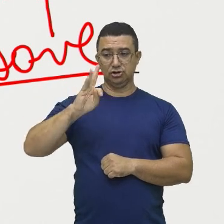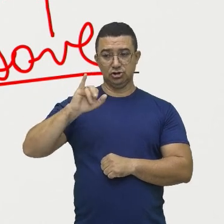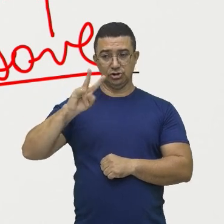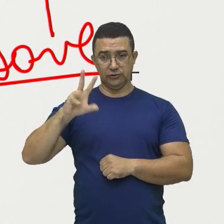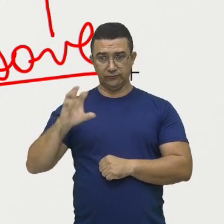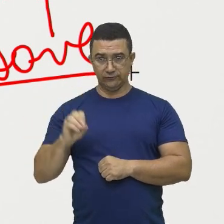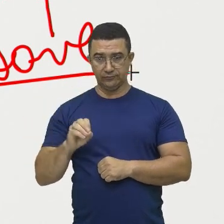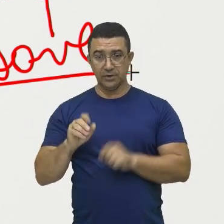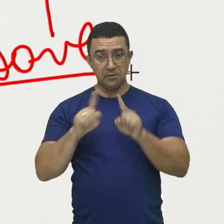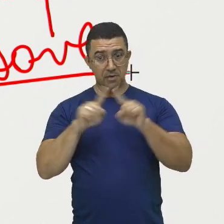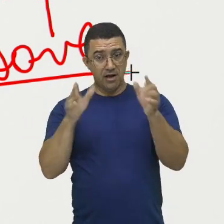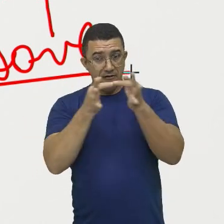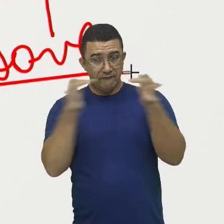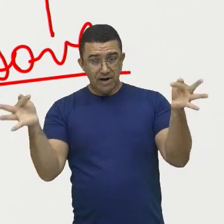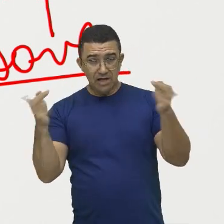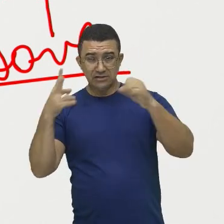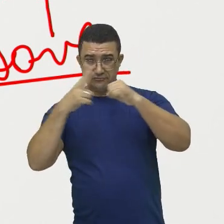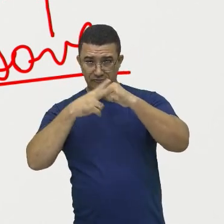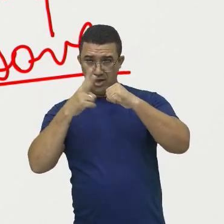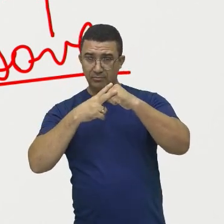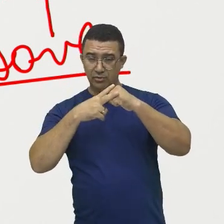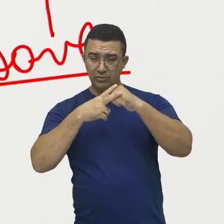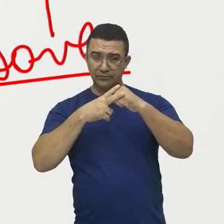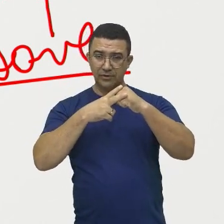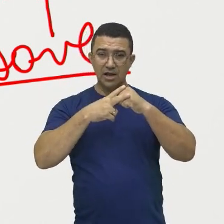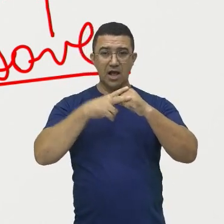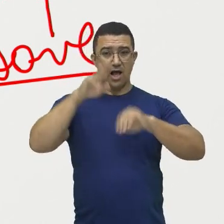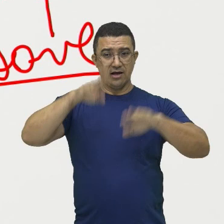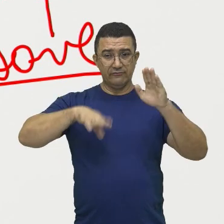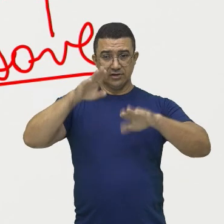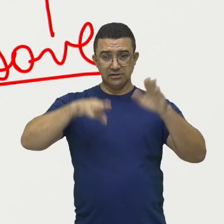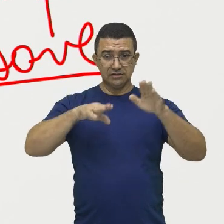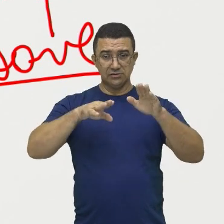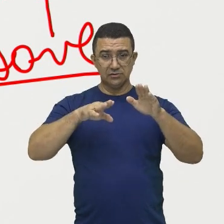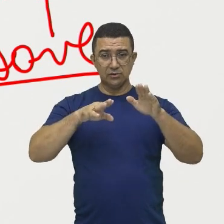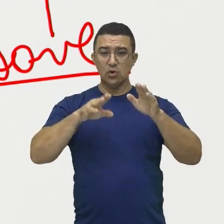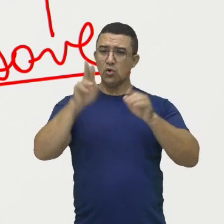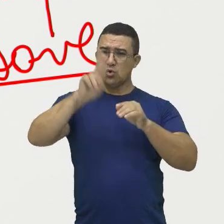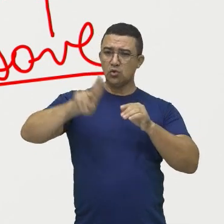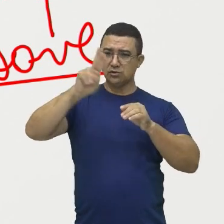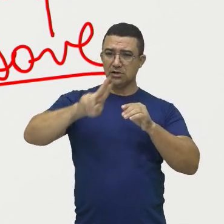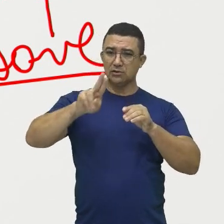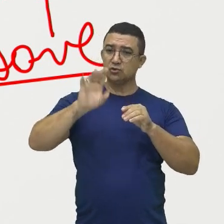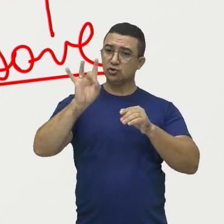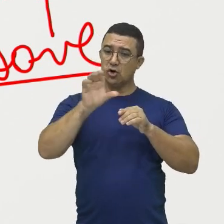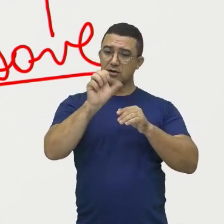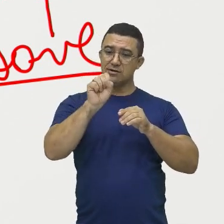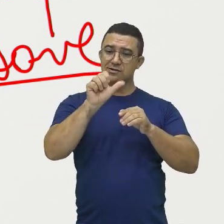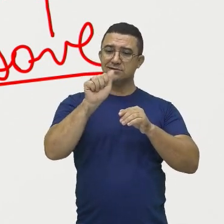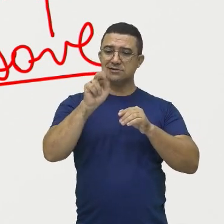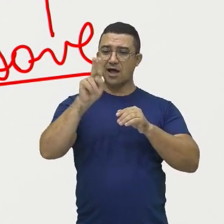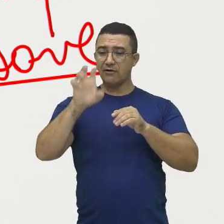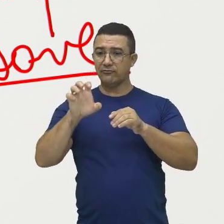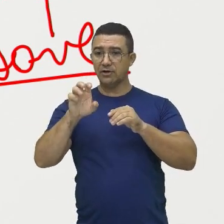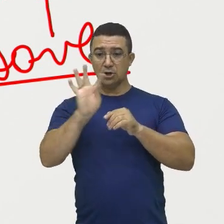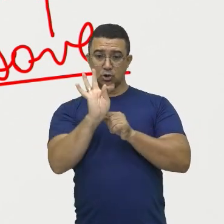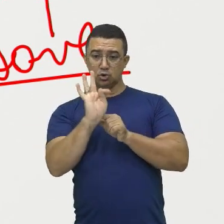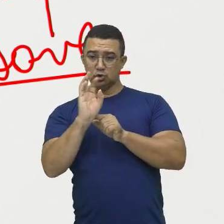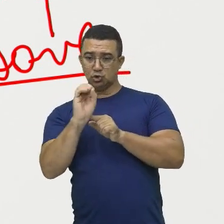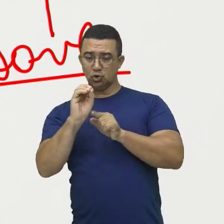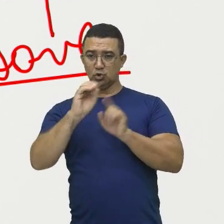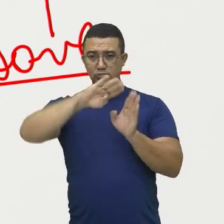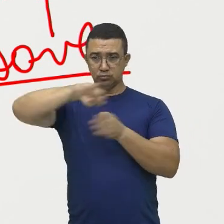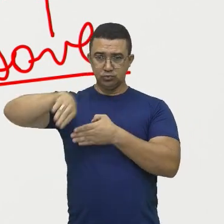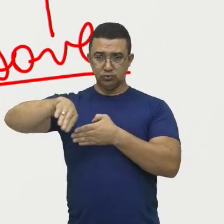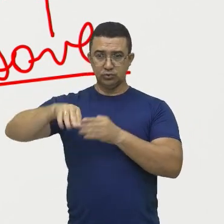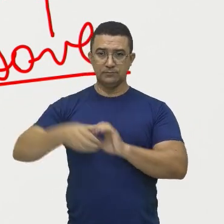orações, quando o verbo está no infinitivo, é comum perder o to, tá? Então, ficando somente save, como é a questão ali que